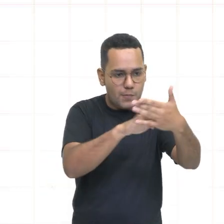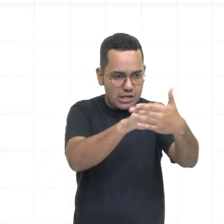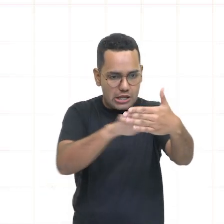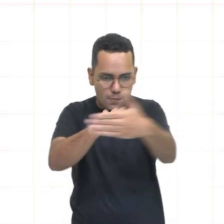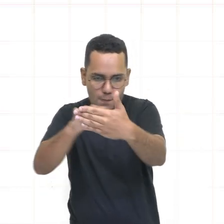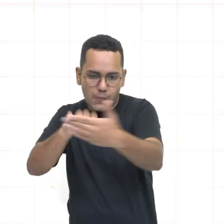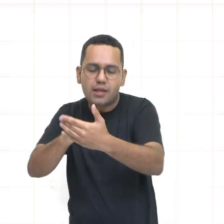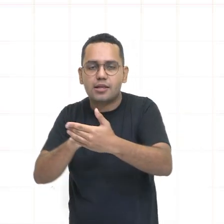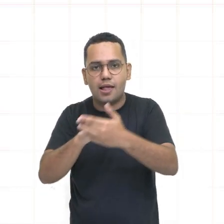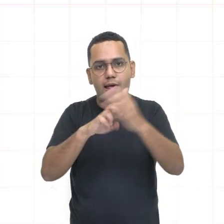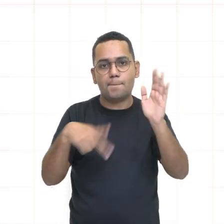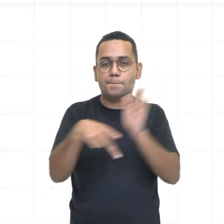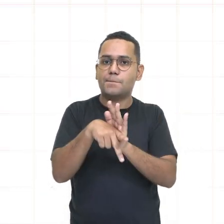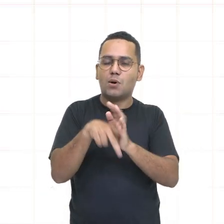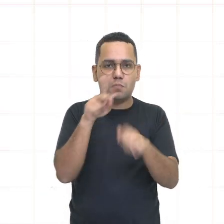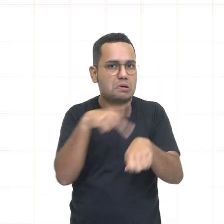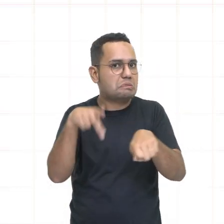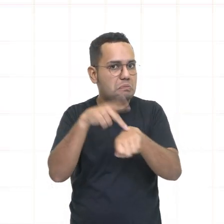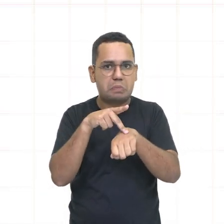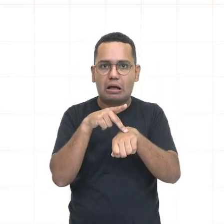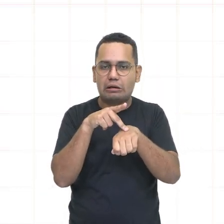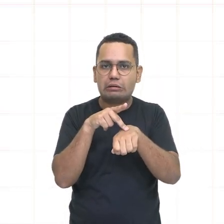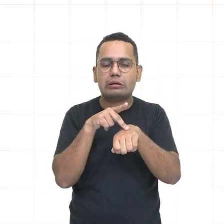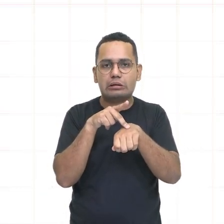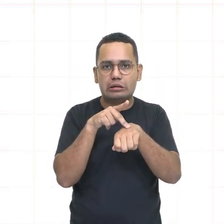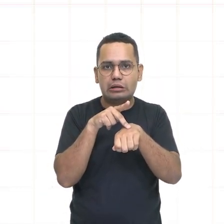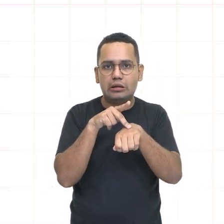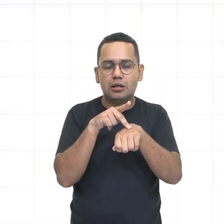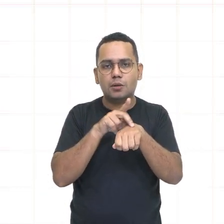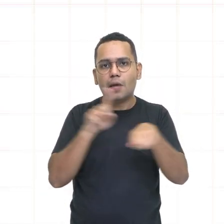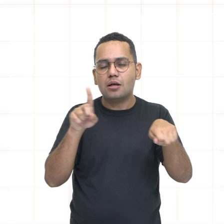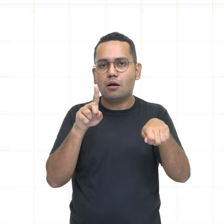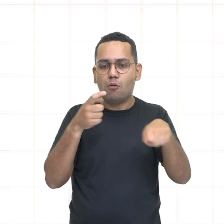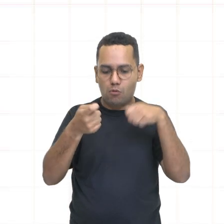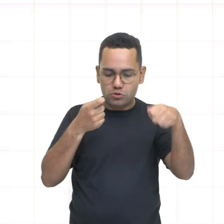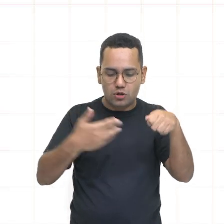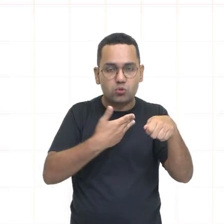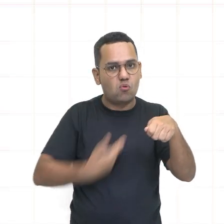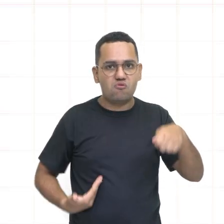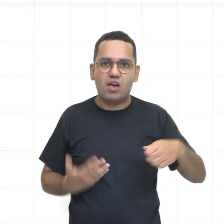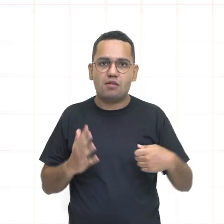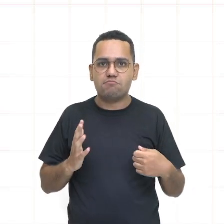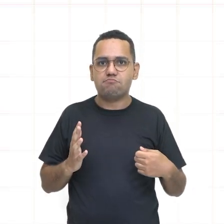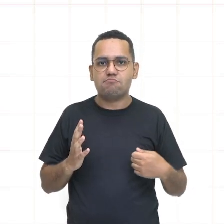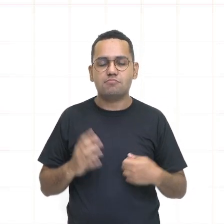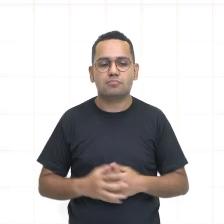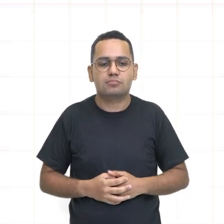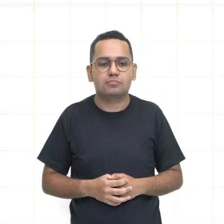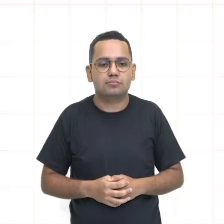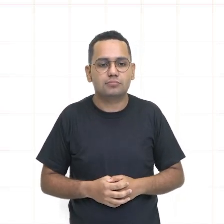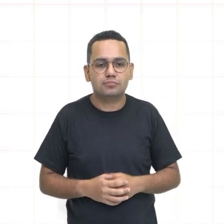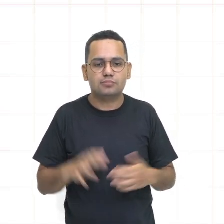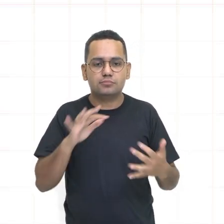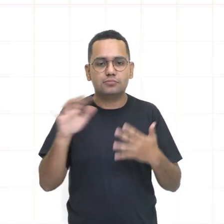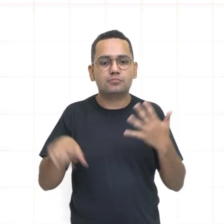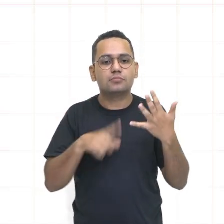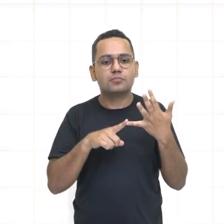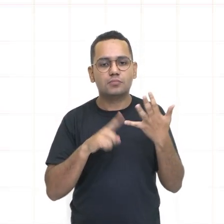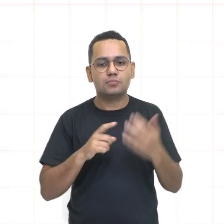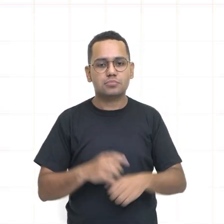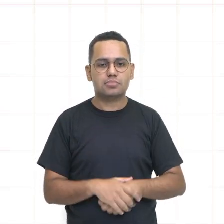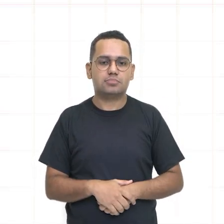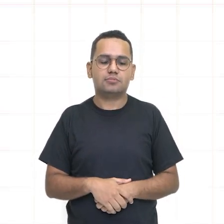na economia. A economia vai estar sendo ali moldada, controlada pelo Estado, certo? E a exaltação